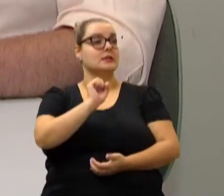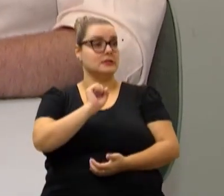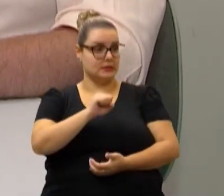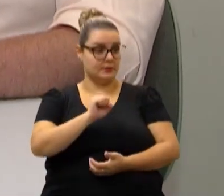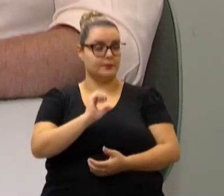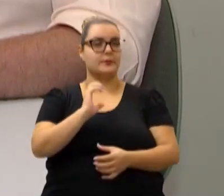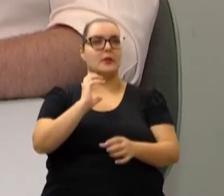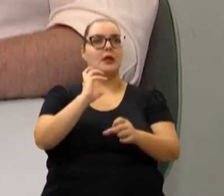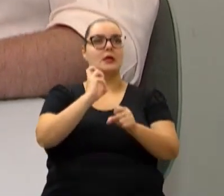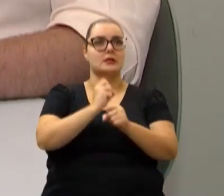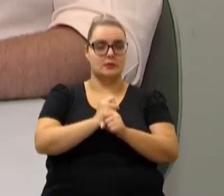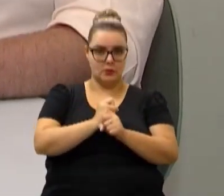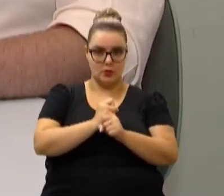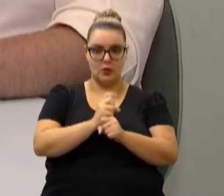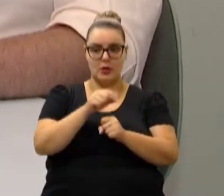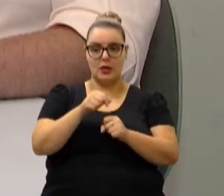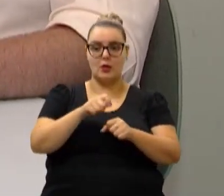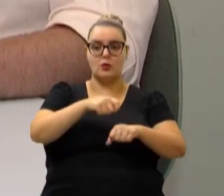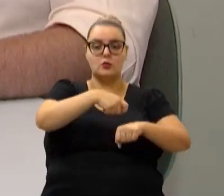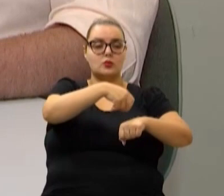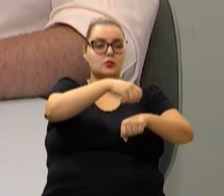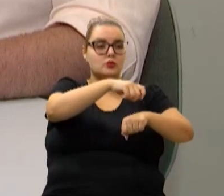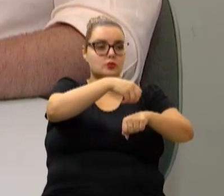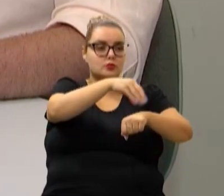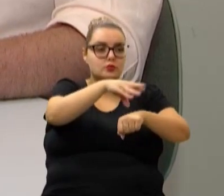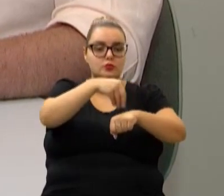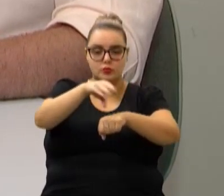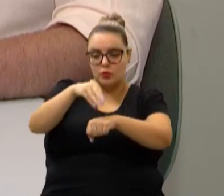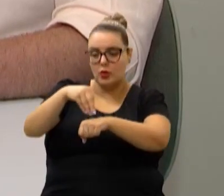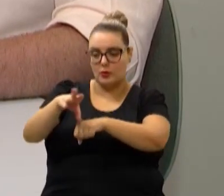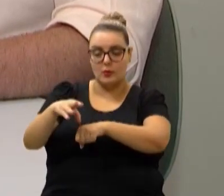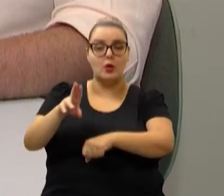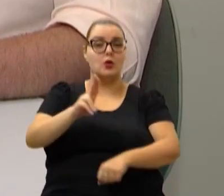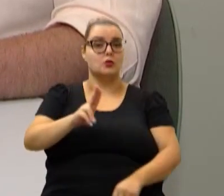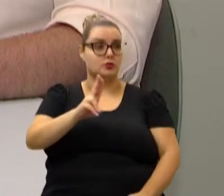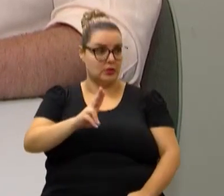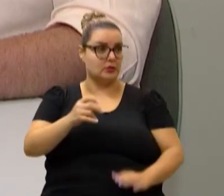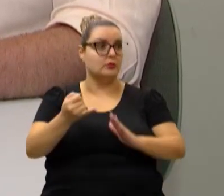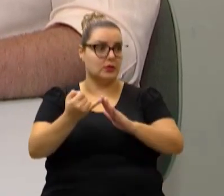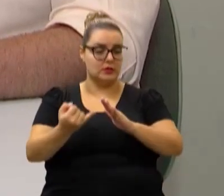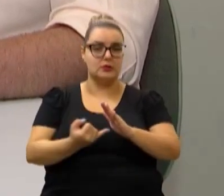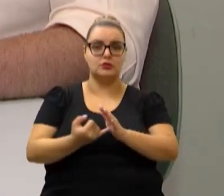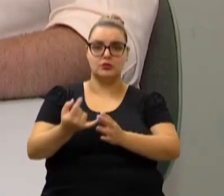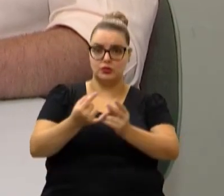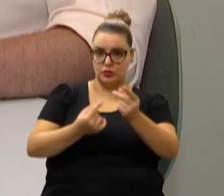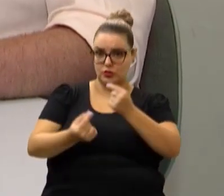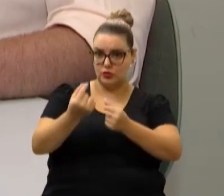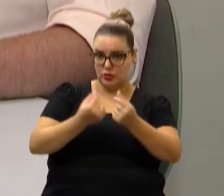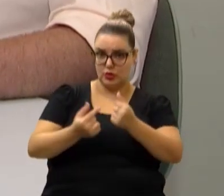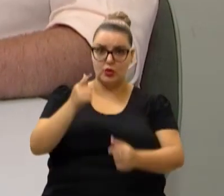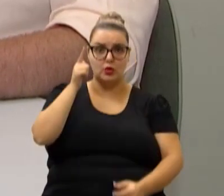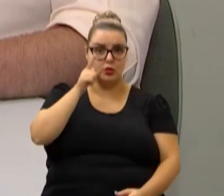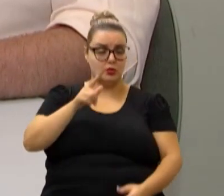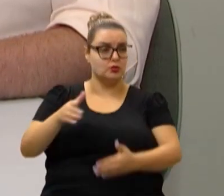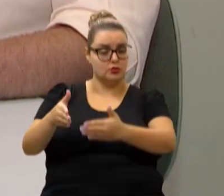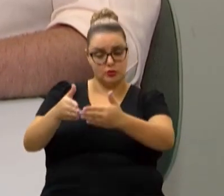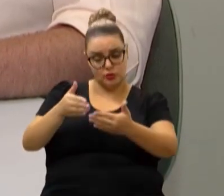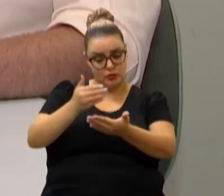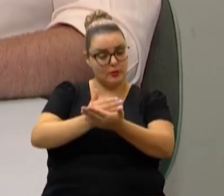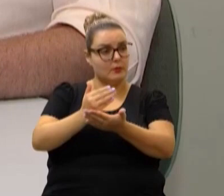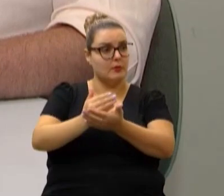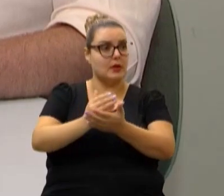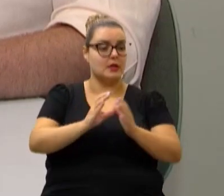Sim. Essa pontuação é um indicador utilizado pelas instituições financeiras, aquelas que concedem